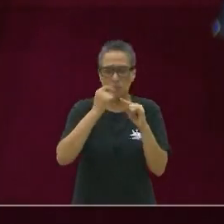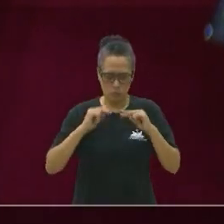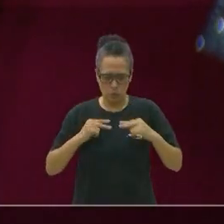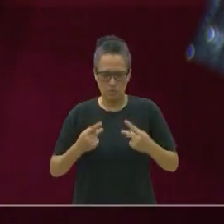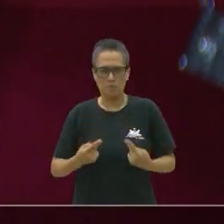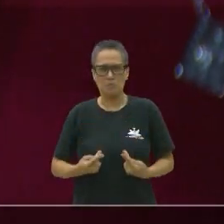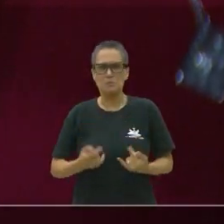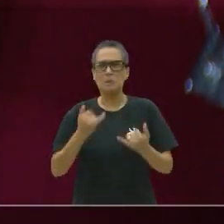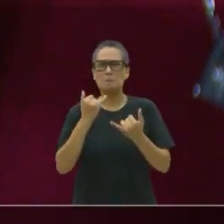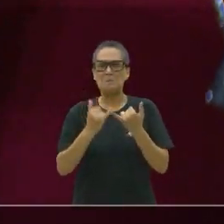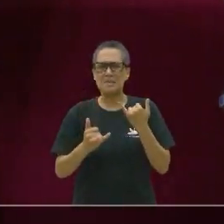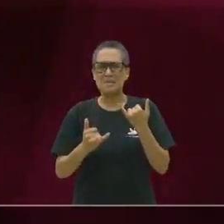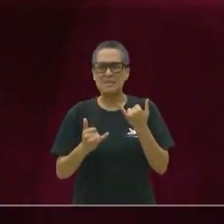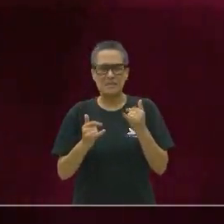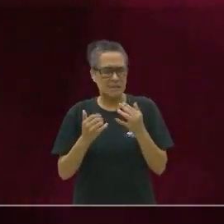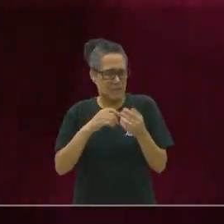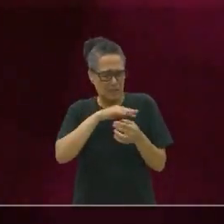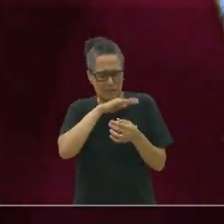mas foi